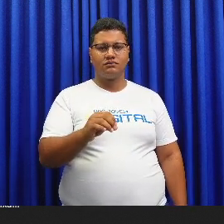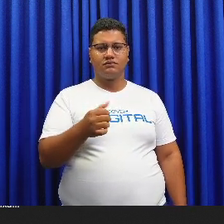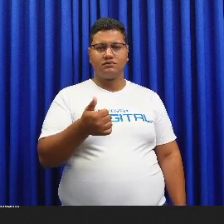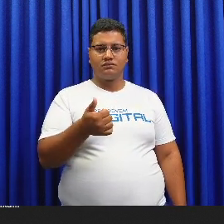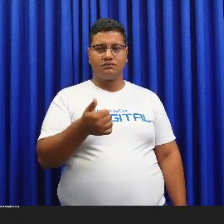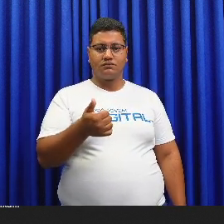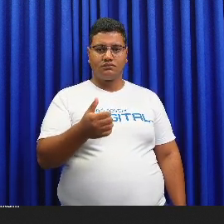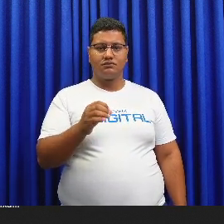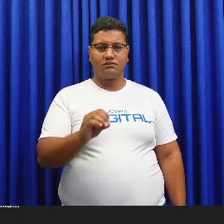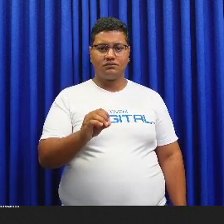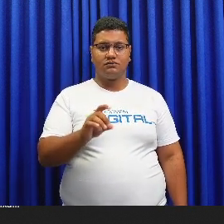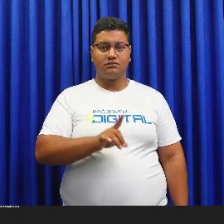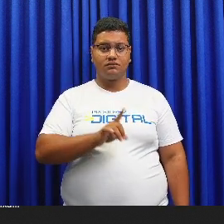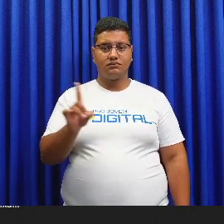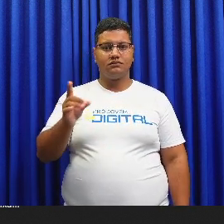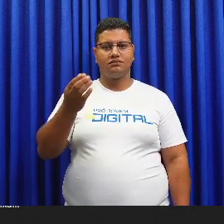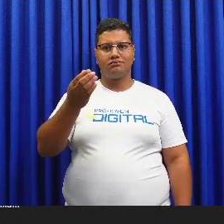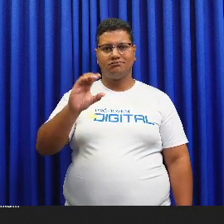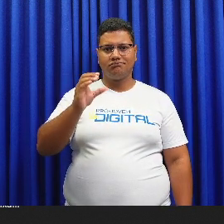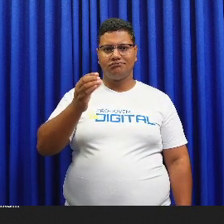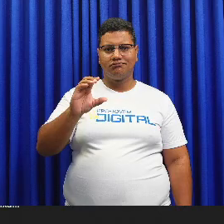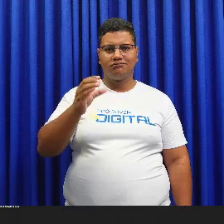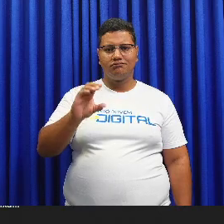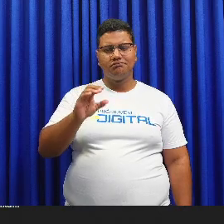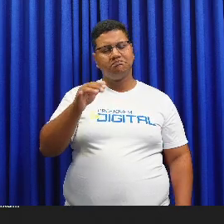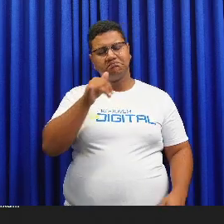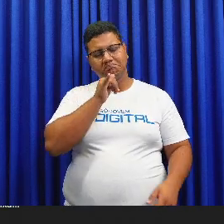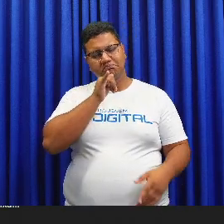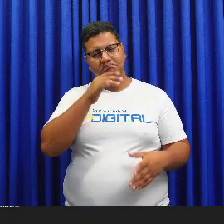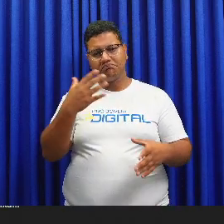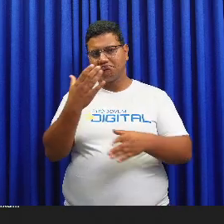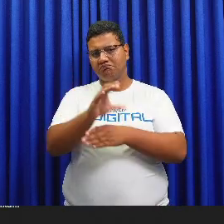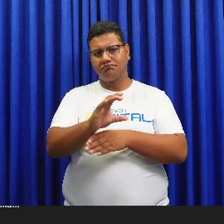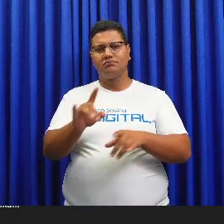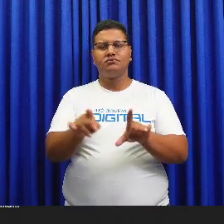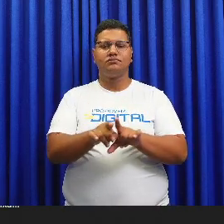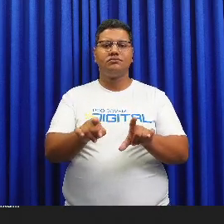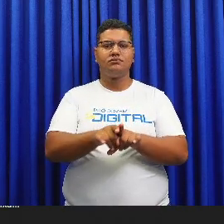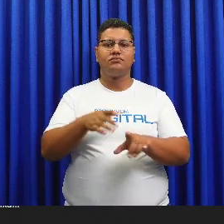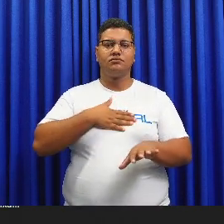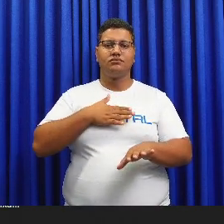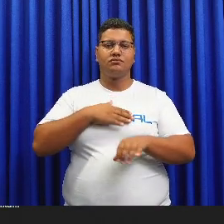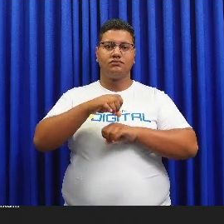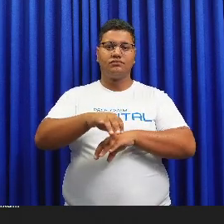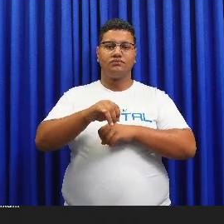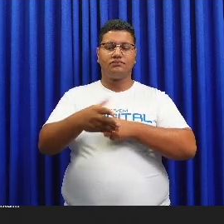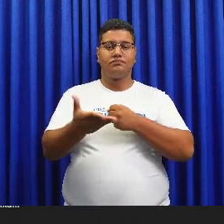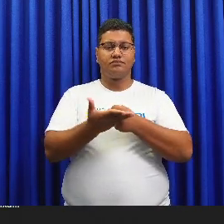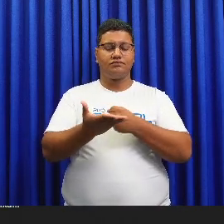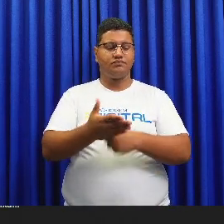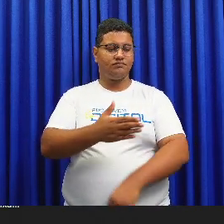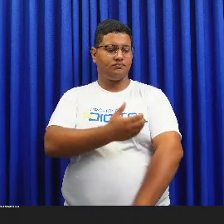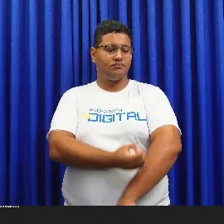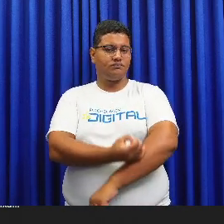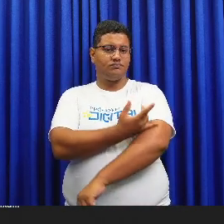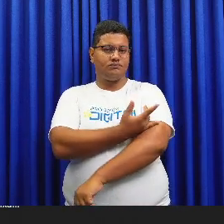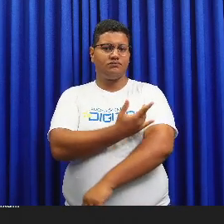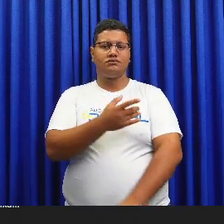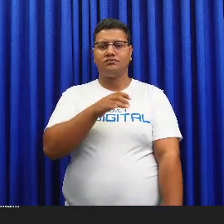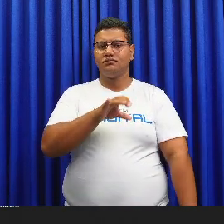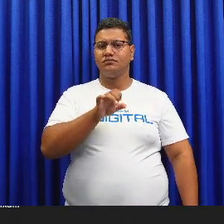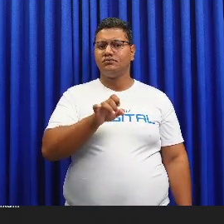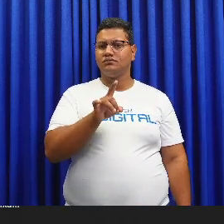310, lá de Ceilândia, 310. Aí no meu ensino fundamental, eu estudei no